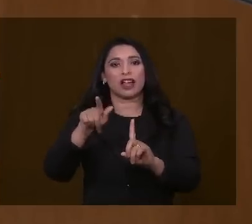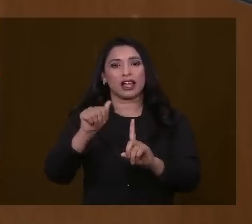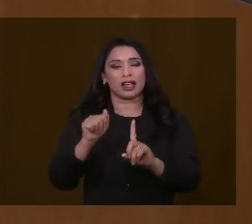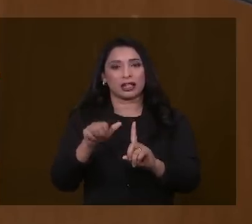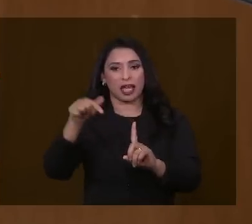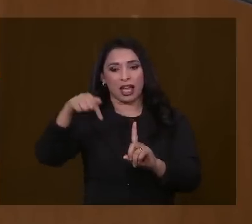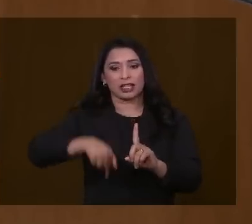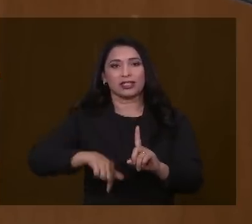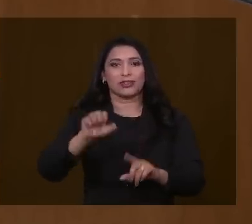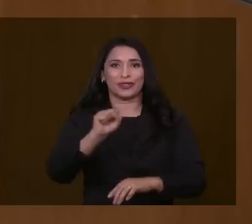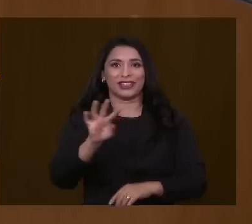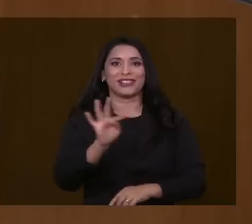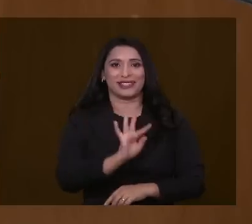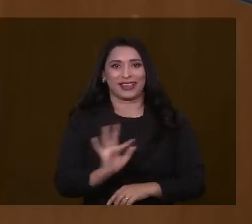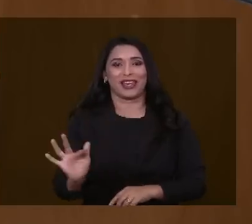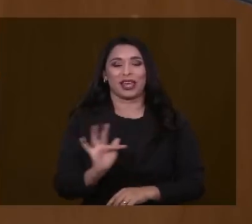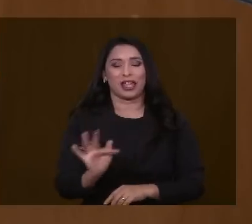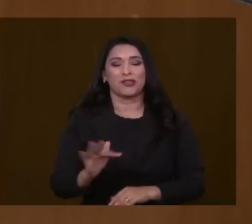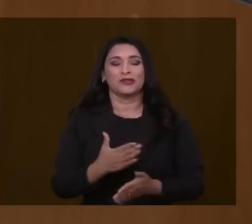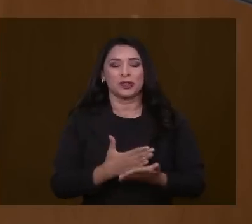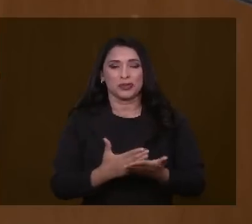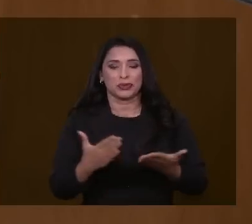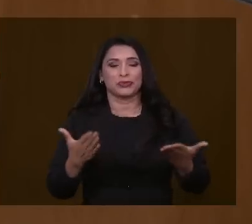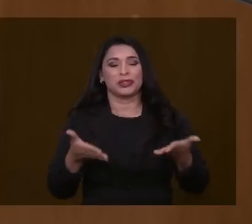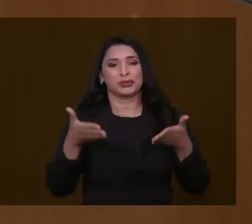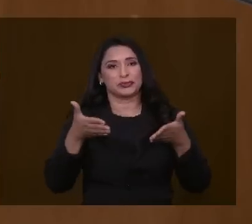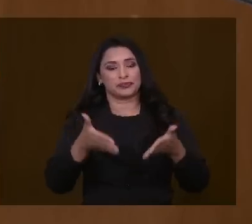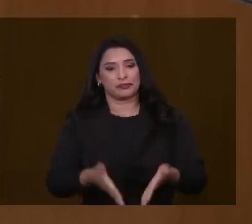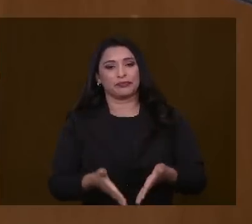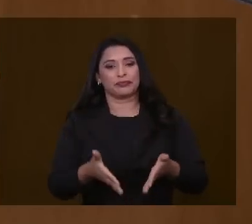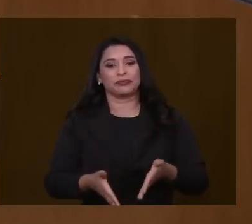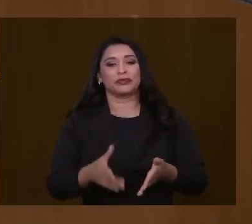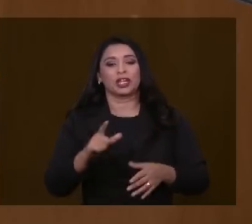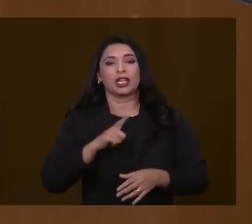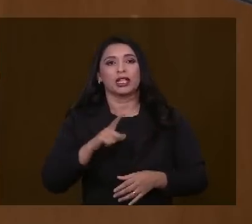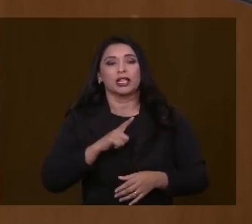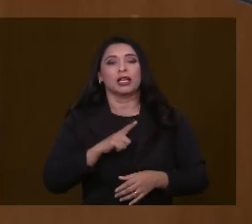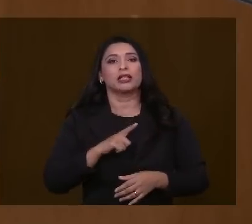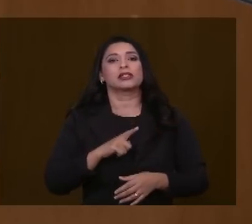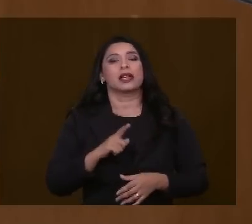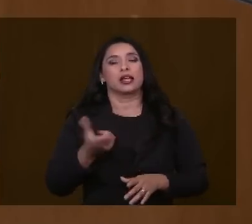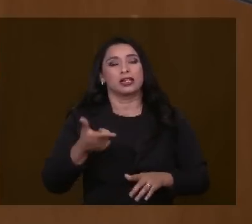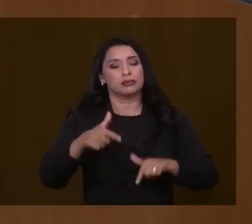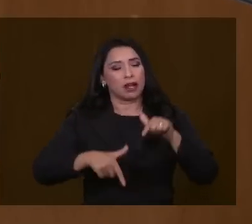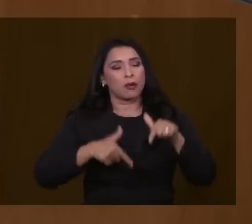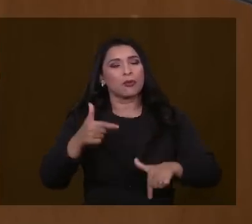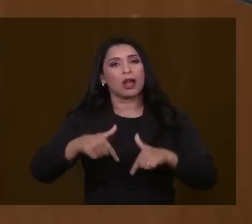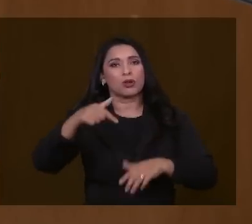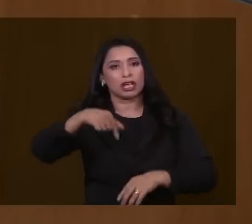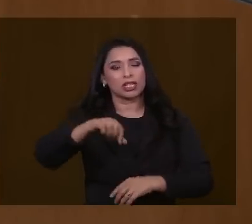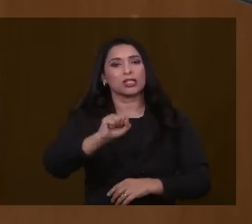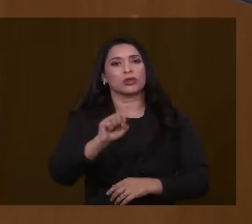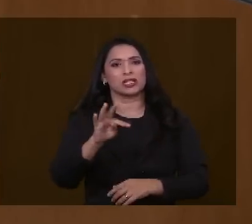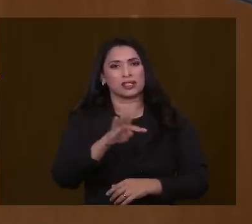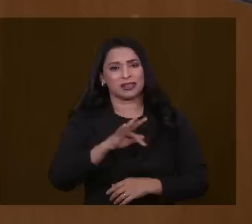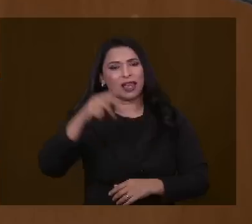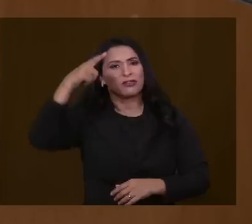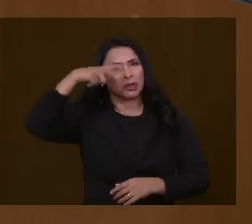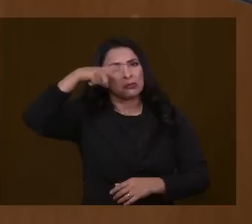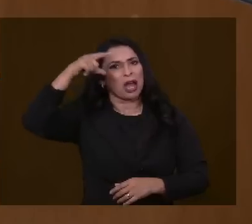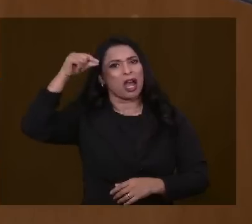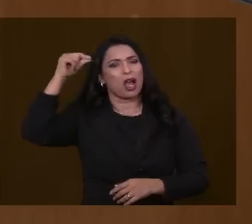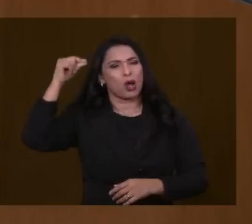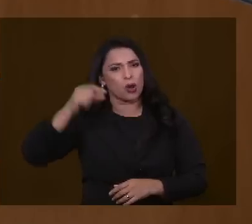Supremo Tribunal Federal. Reverenciando a história desta augusta casa, o ministro Barroso tem se destacado por